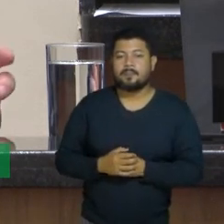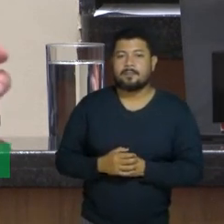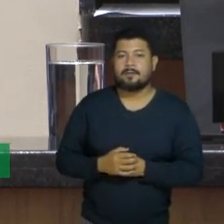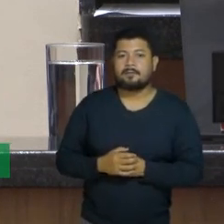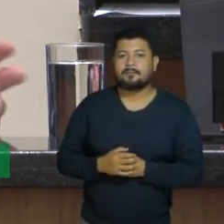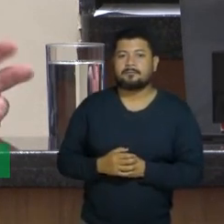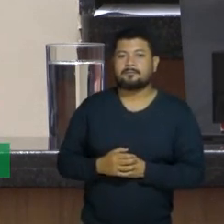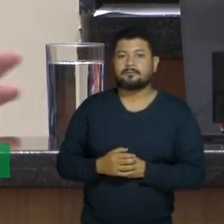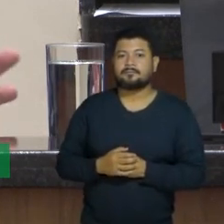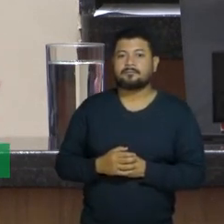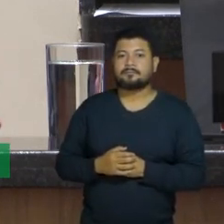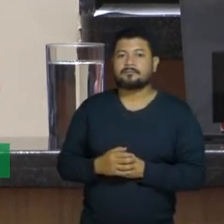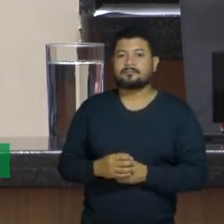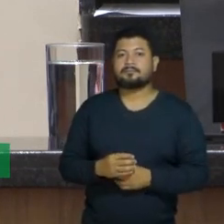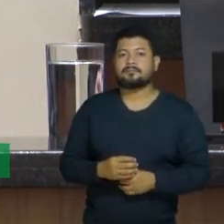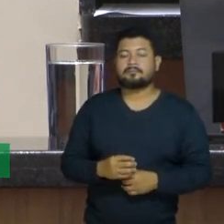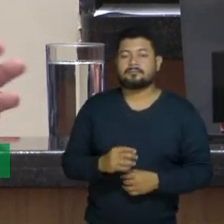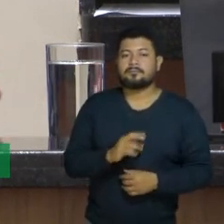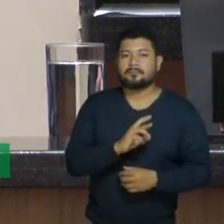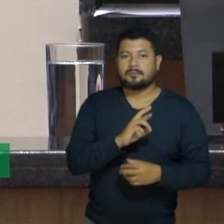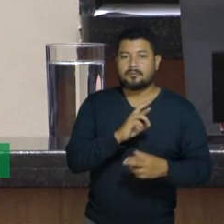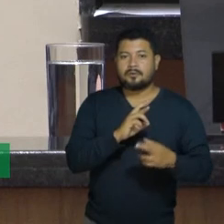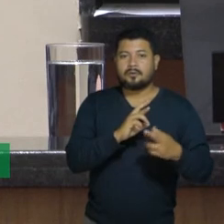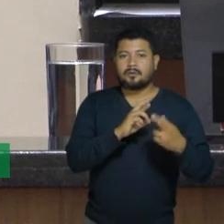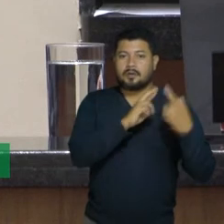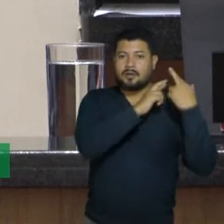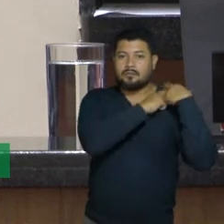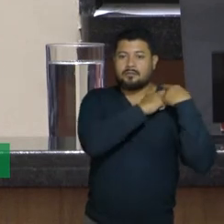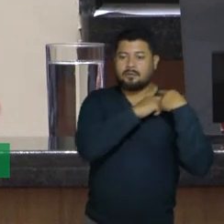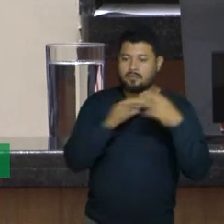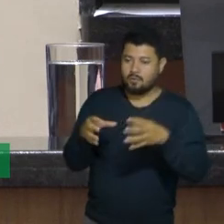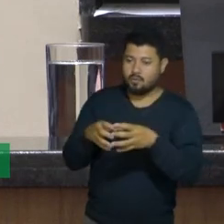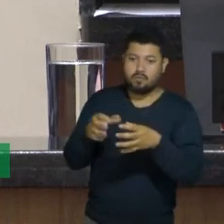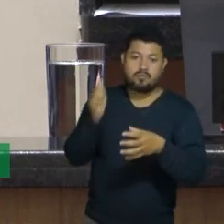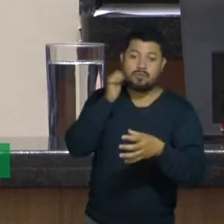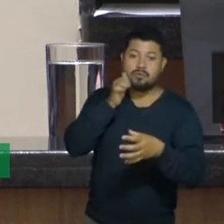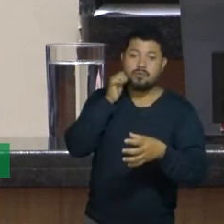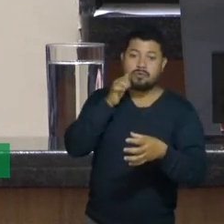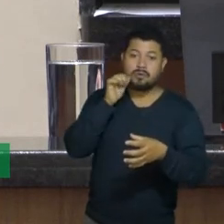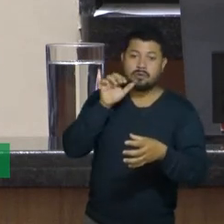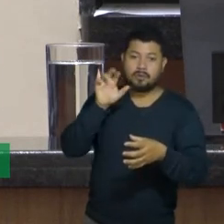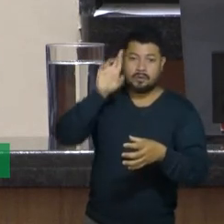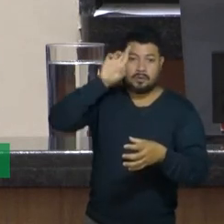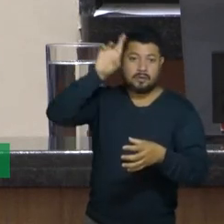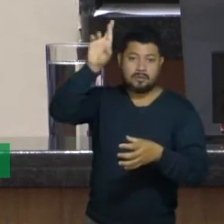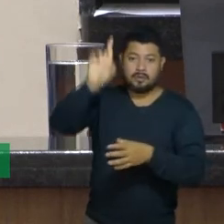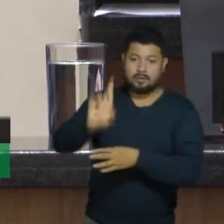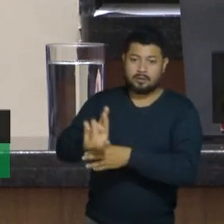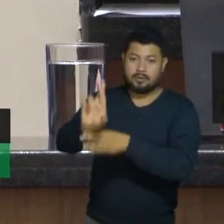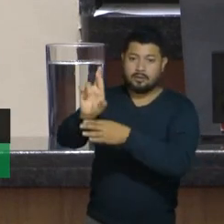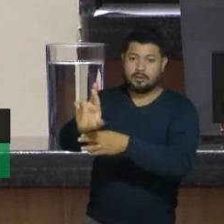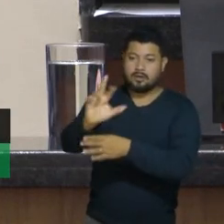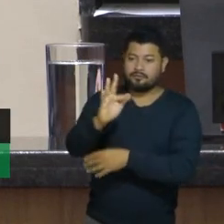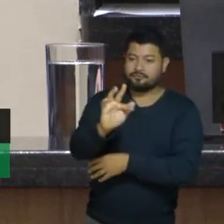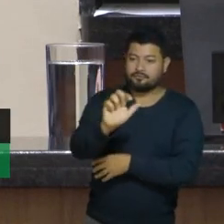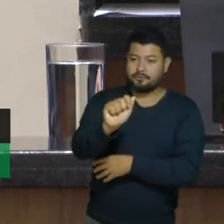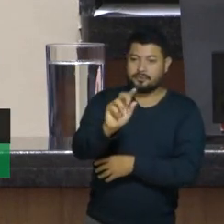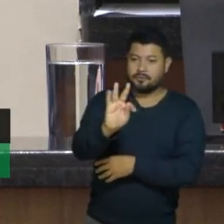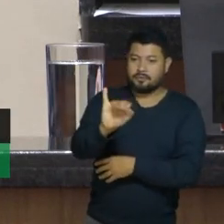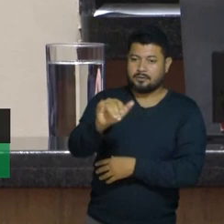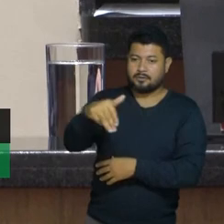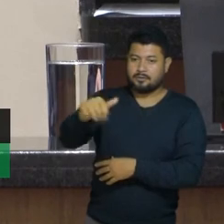A presença, são responsáveis, é um grupo de mulheres, e que tem como responsáveis a Fátima e